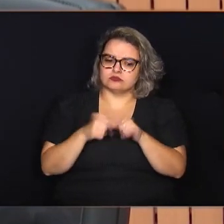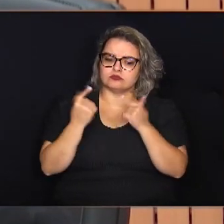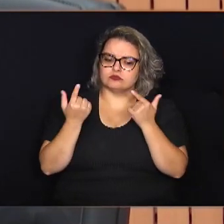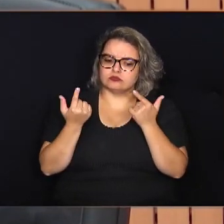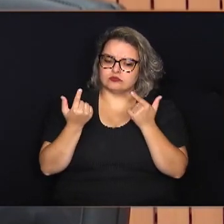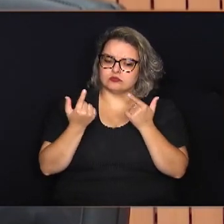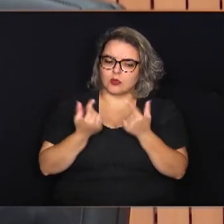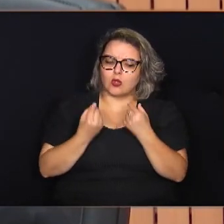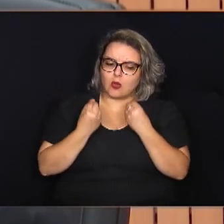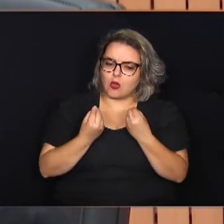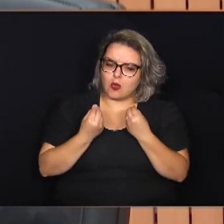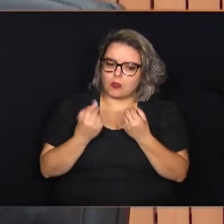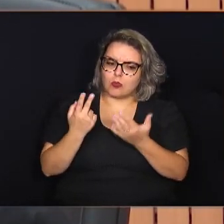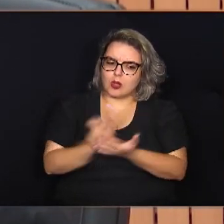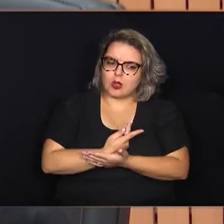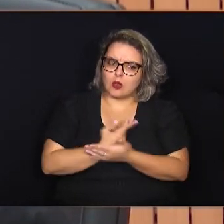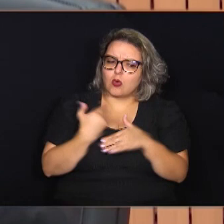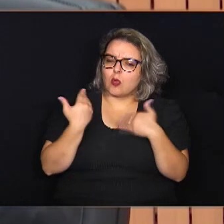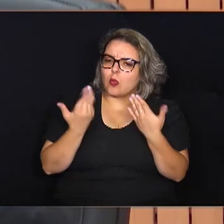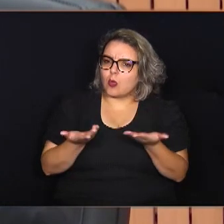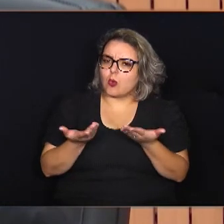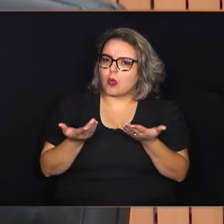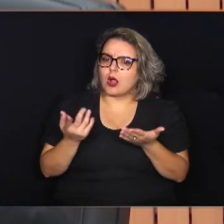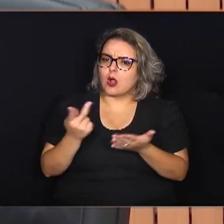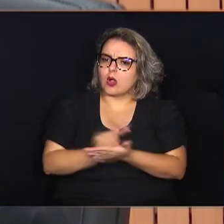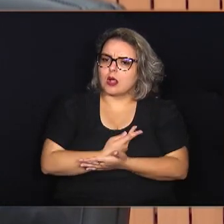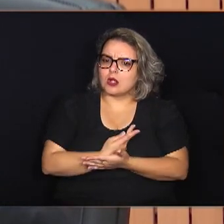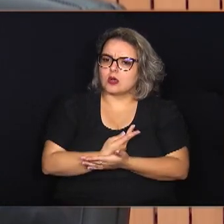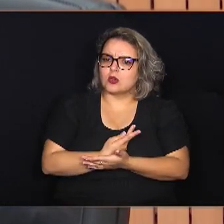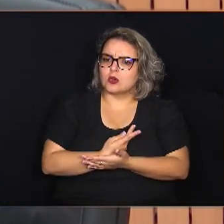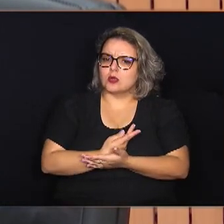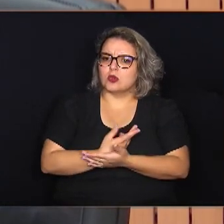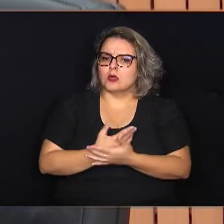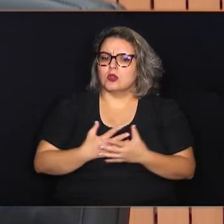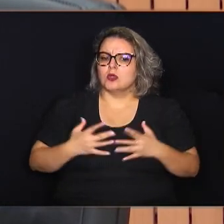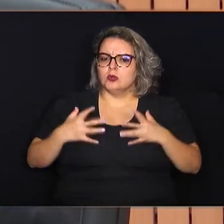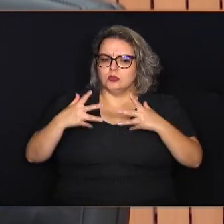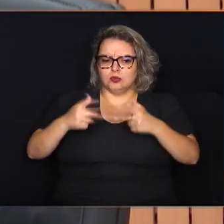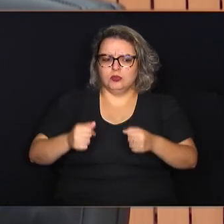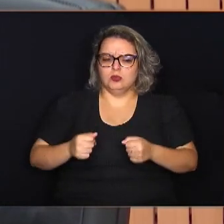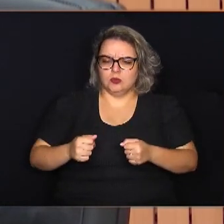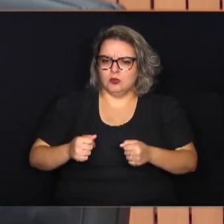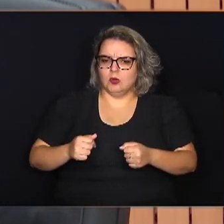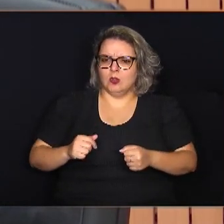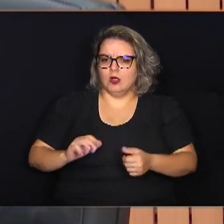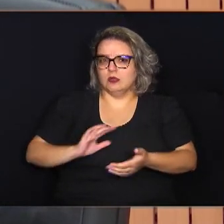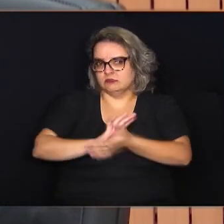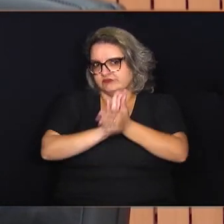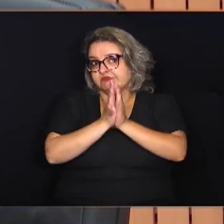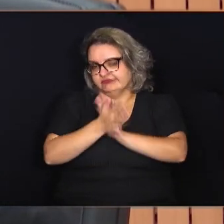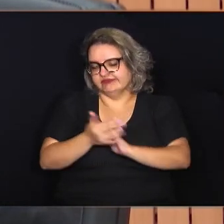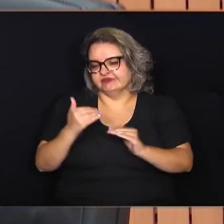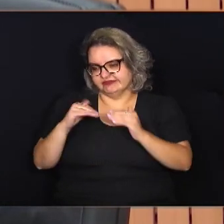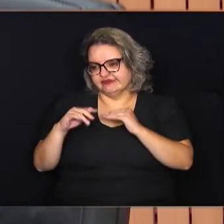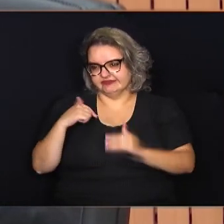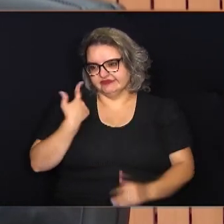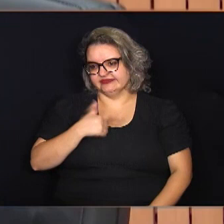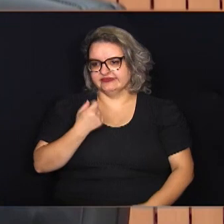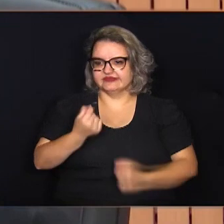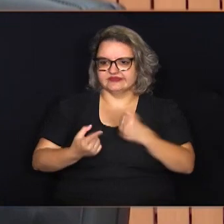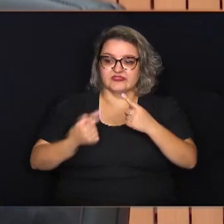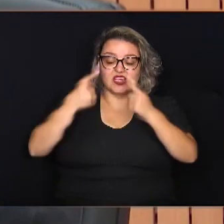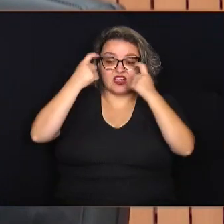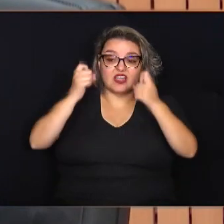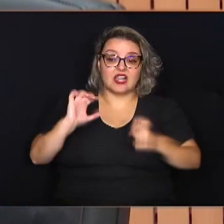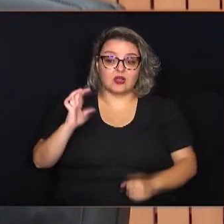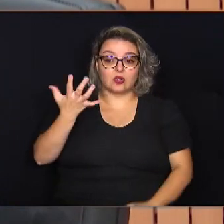gente errou, qual foi a falha, né, que o Estado cometeu contra nós, quando a gente ainda vê algumas violências sendo